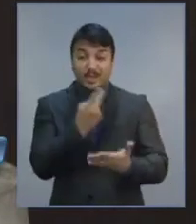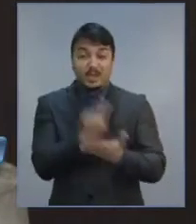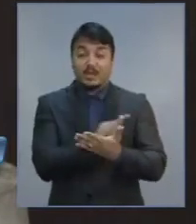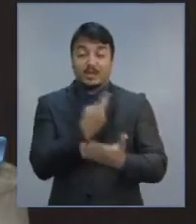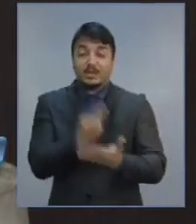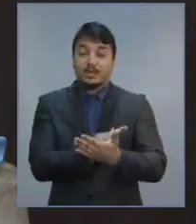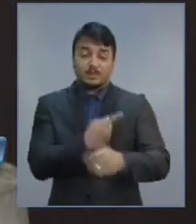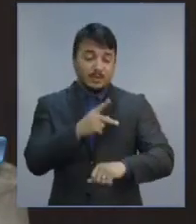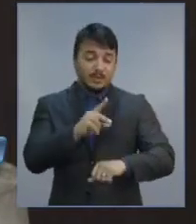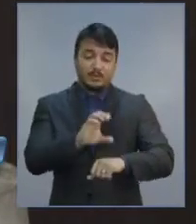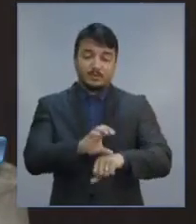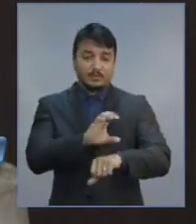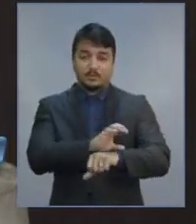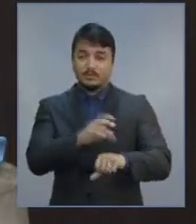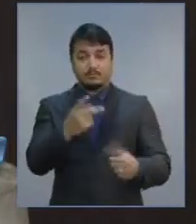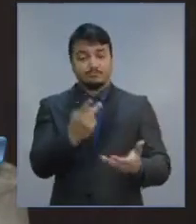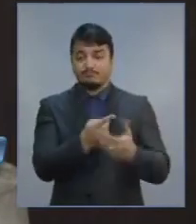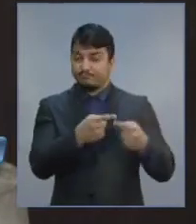inconstitucionalidade desta matéria.